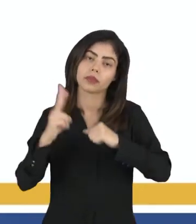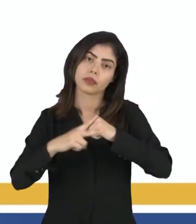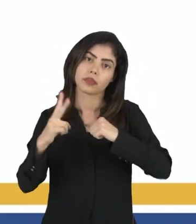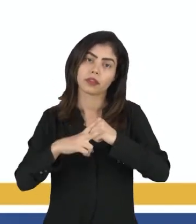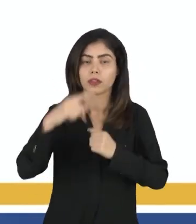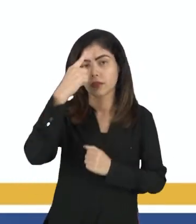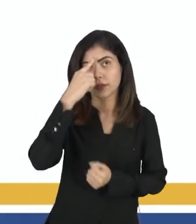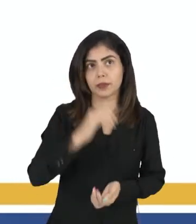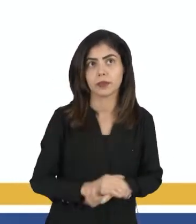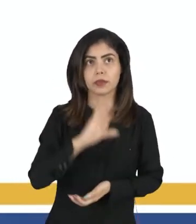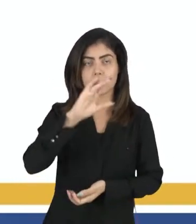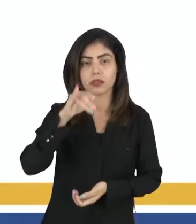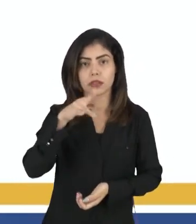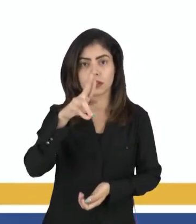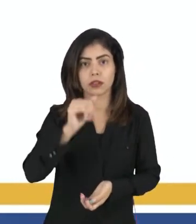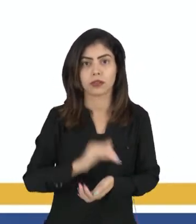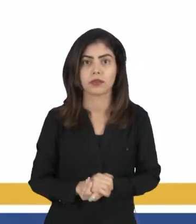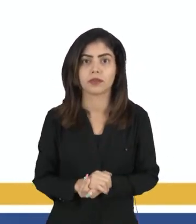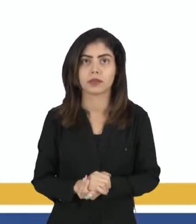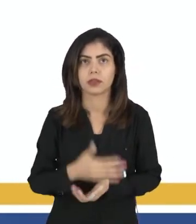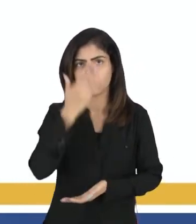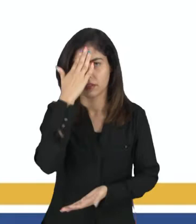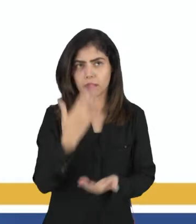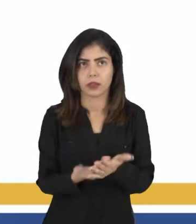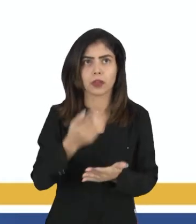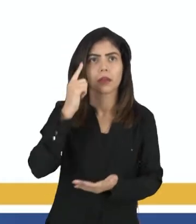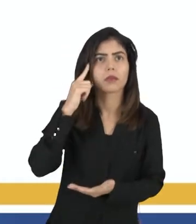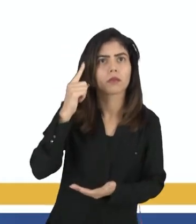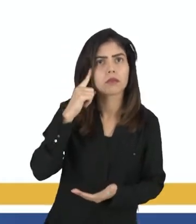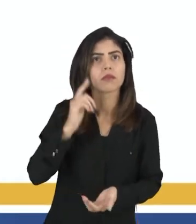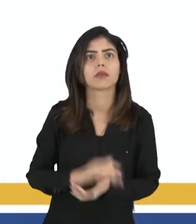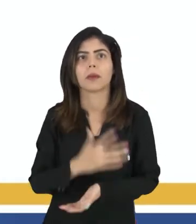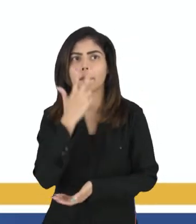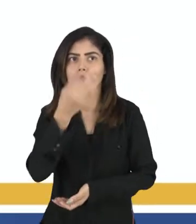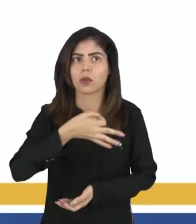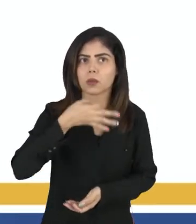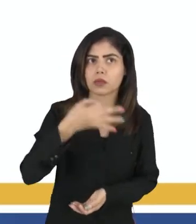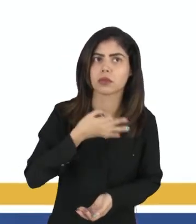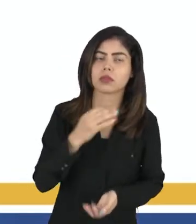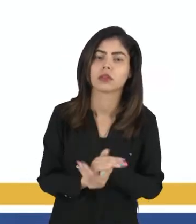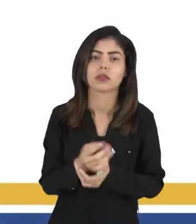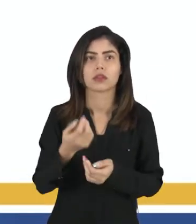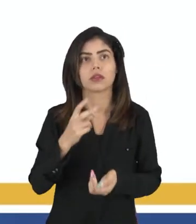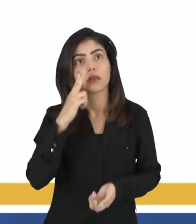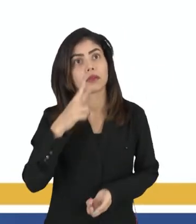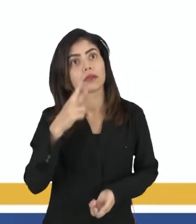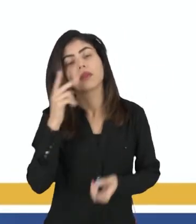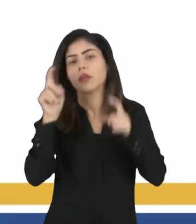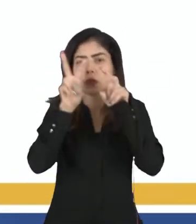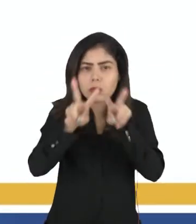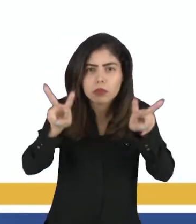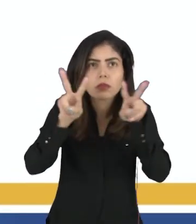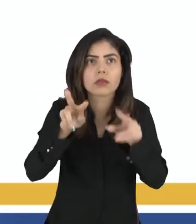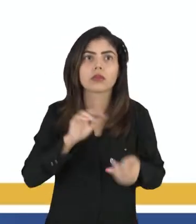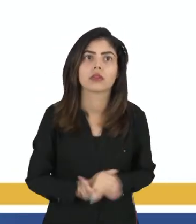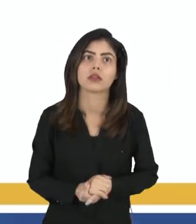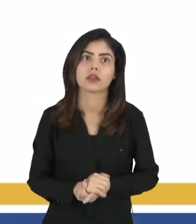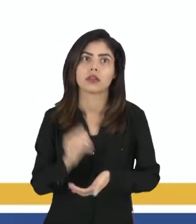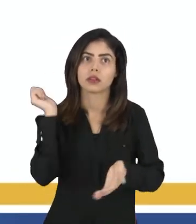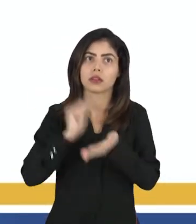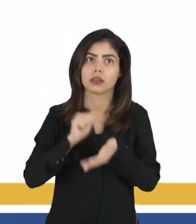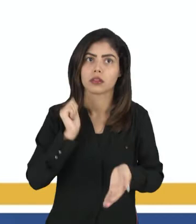de cabeça: crer, pensar, parecer, opinar, ver, observar,